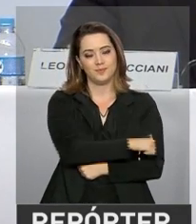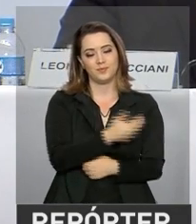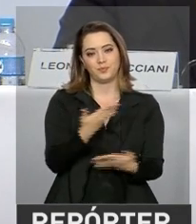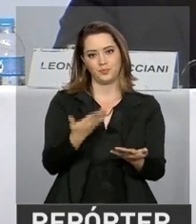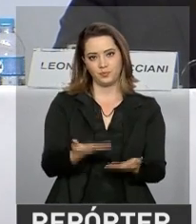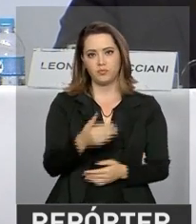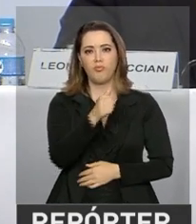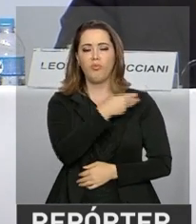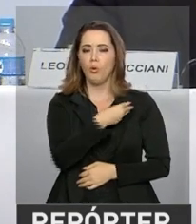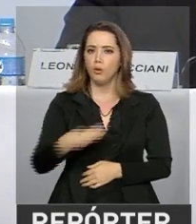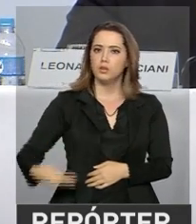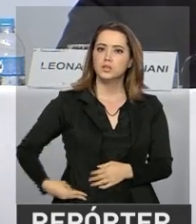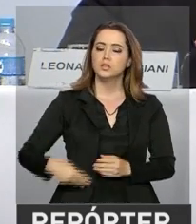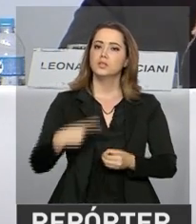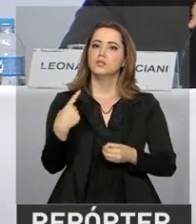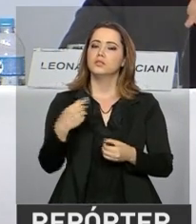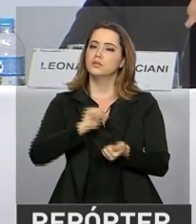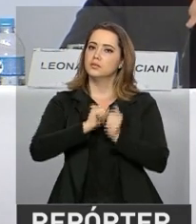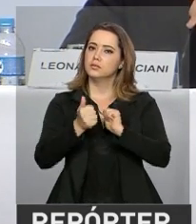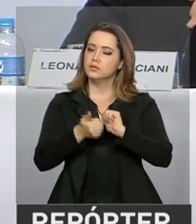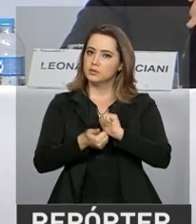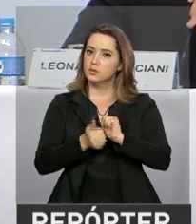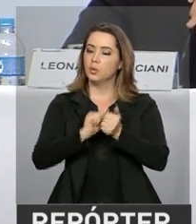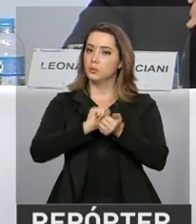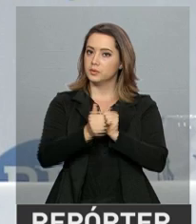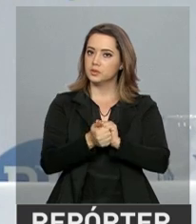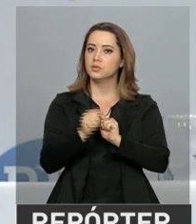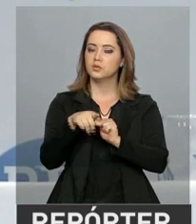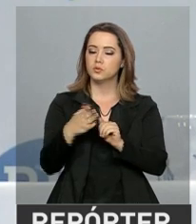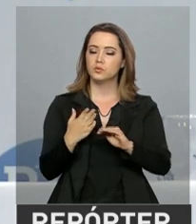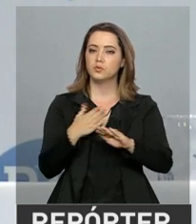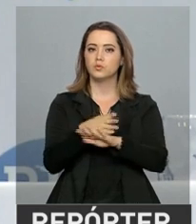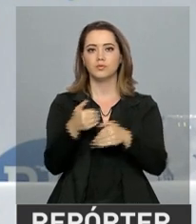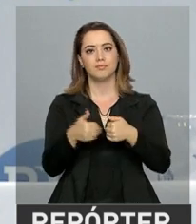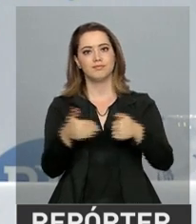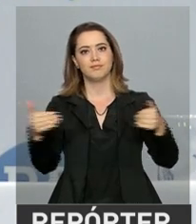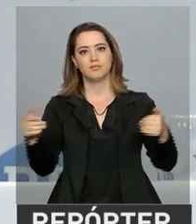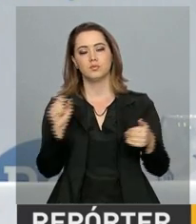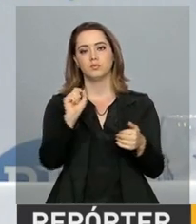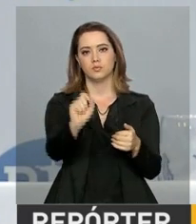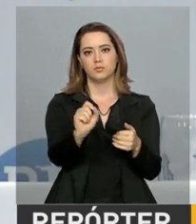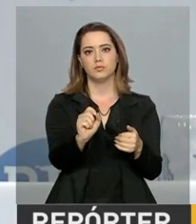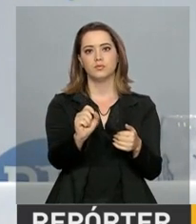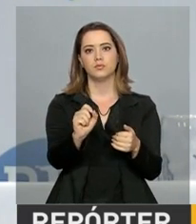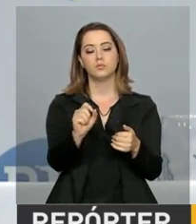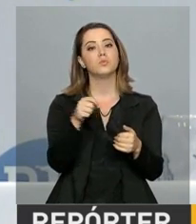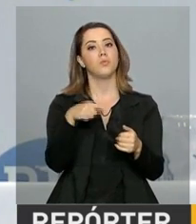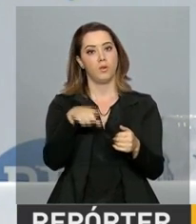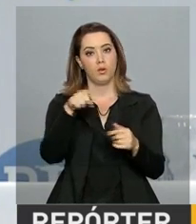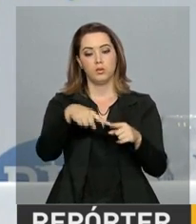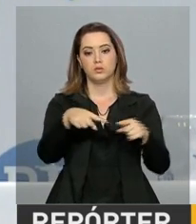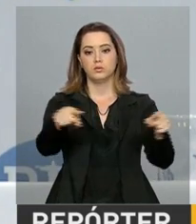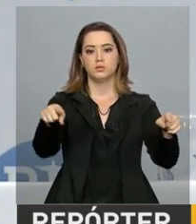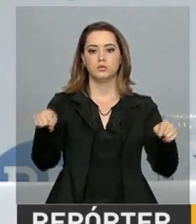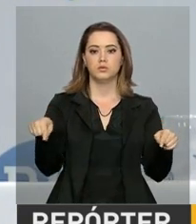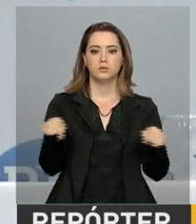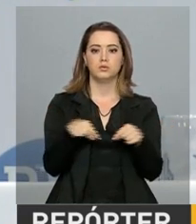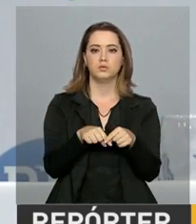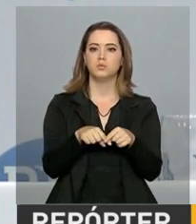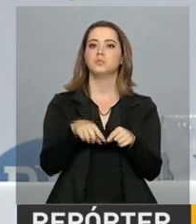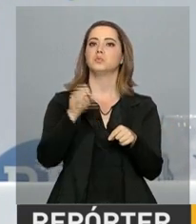Esporte, Leonardo Pisciani, participou da inauguração do local. Uma estrutura muito qualificada,